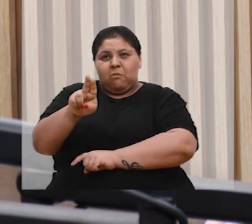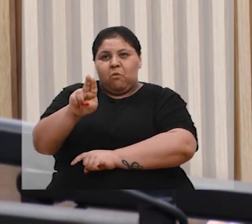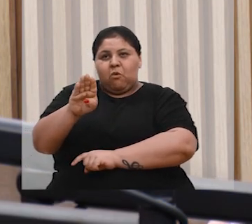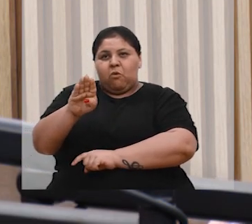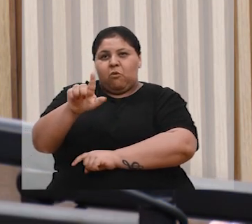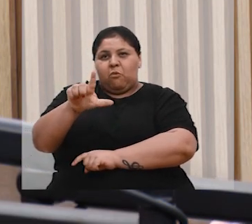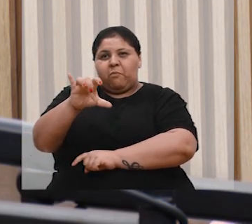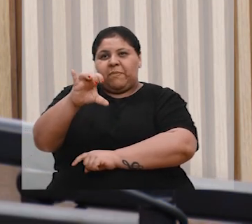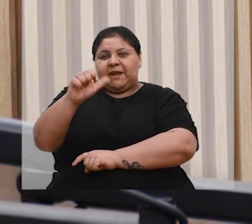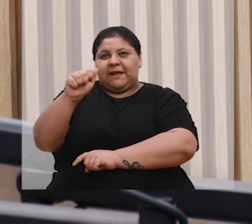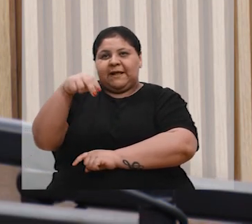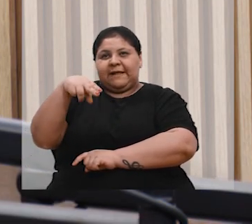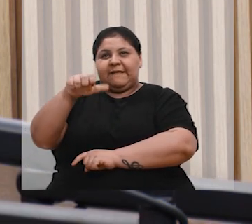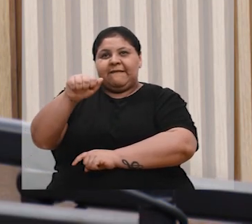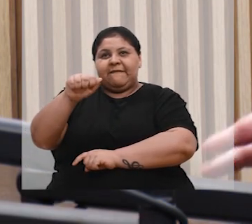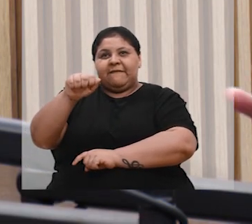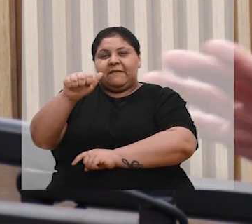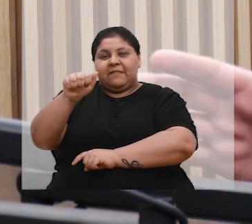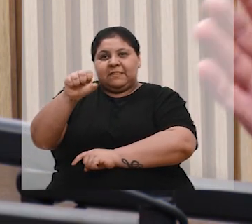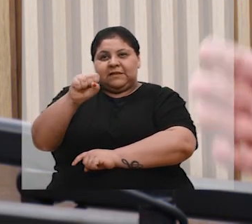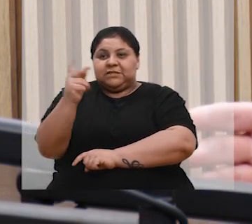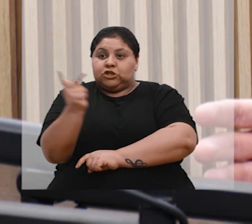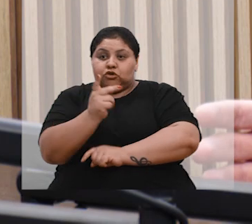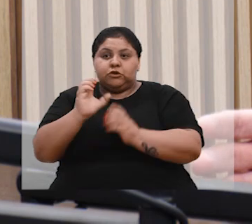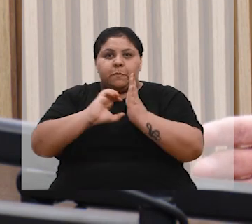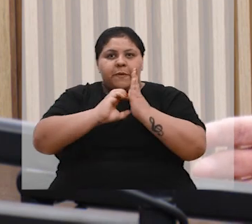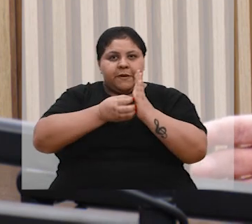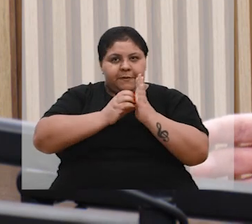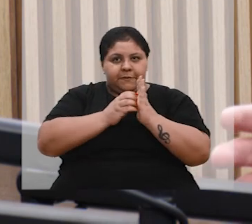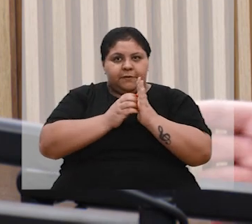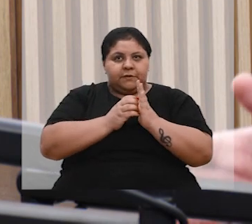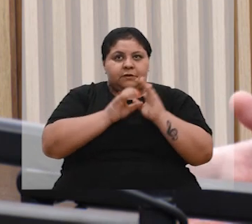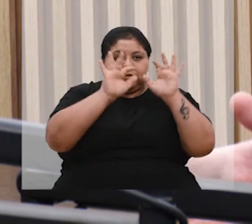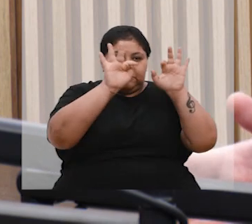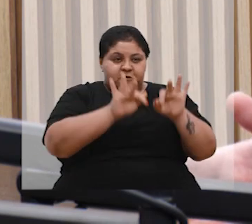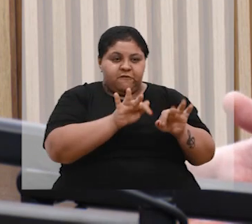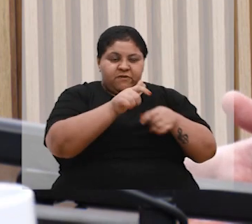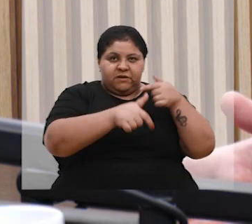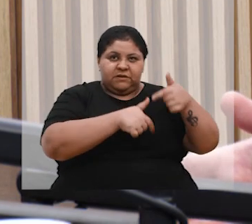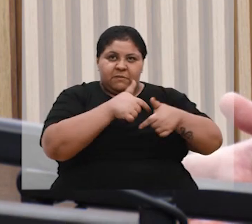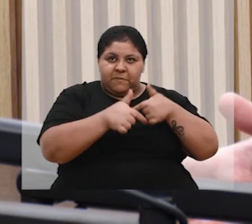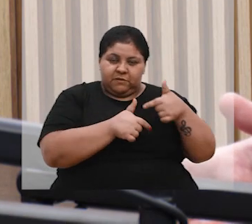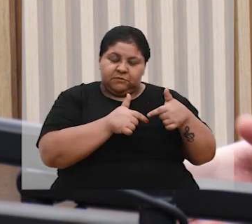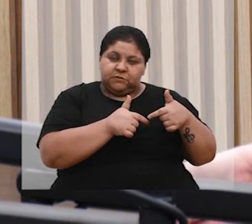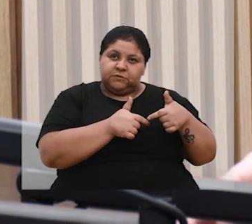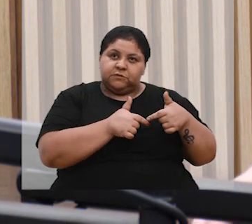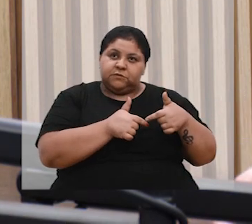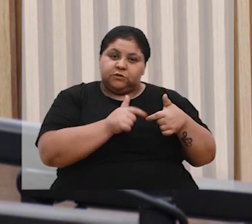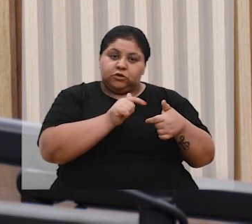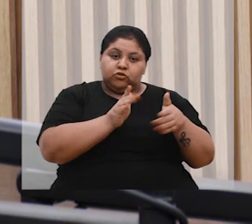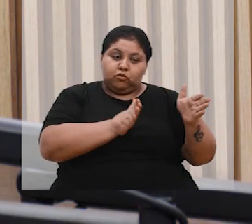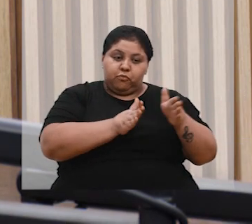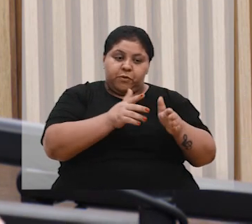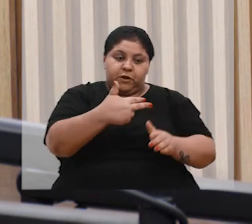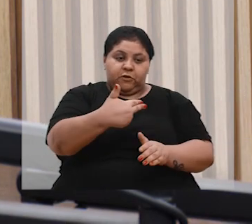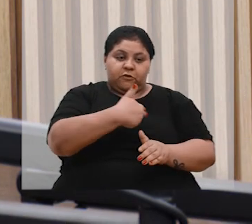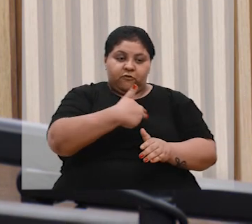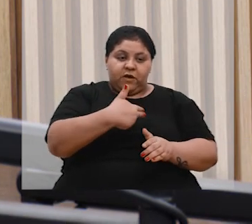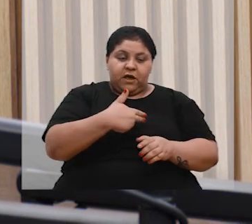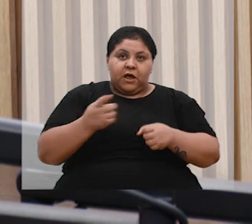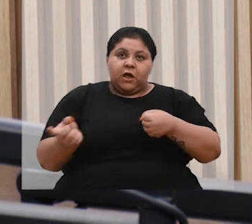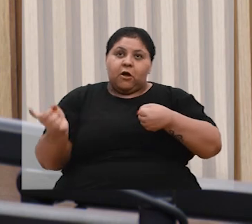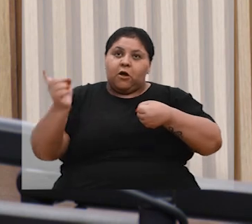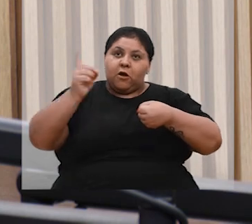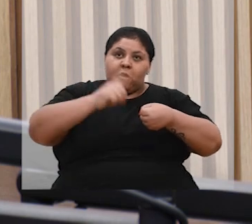basicamente esses dois partidos. Se interrompe o trabalho durante o governo do Vargas, e no retorno a